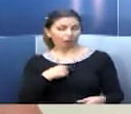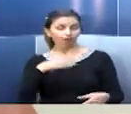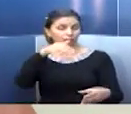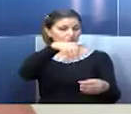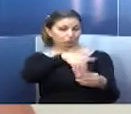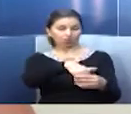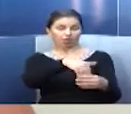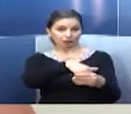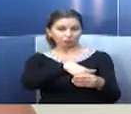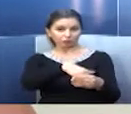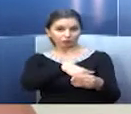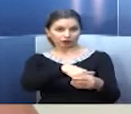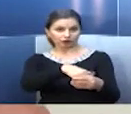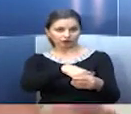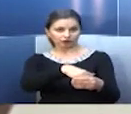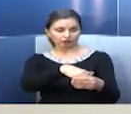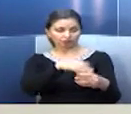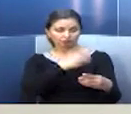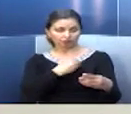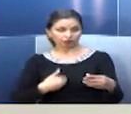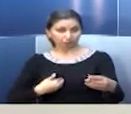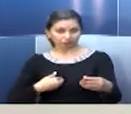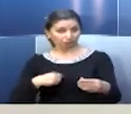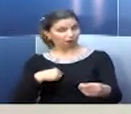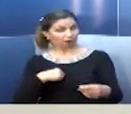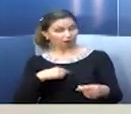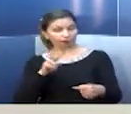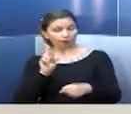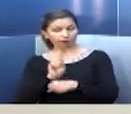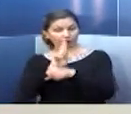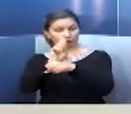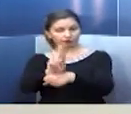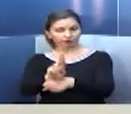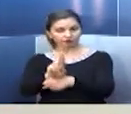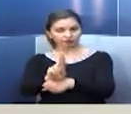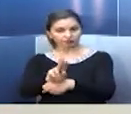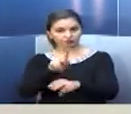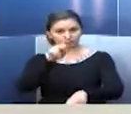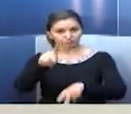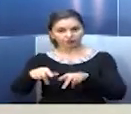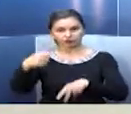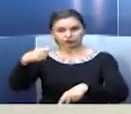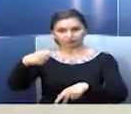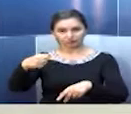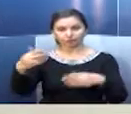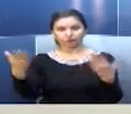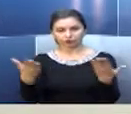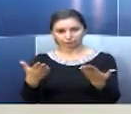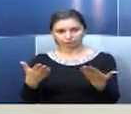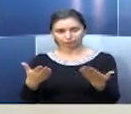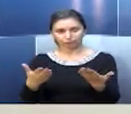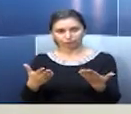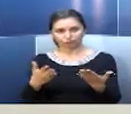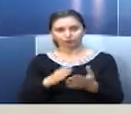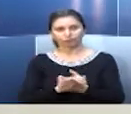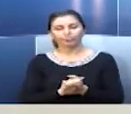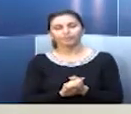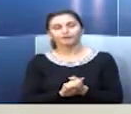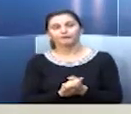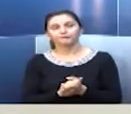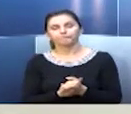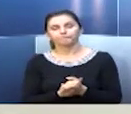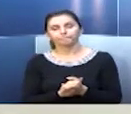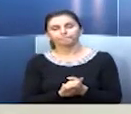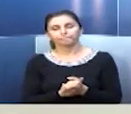dele. E como representante do povo de Sete Lagoas hoje, tem aqui